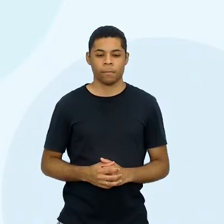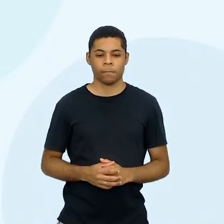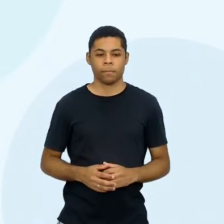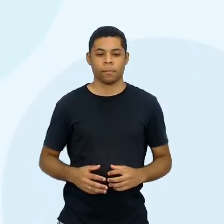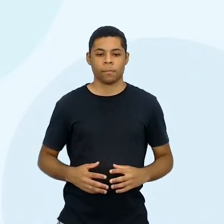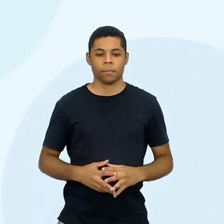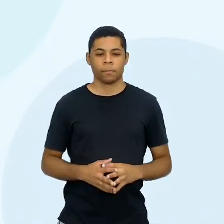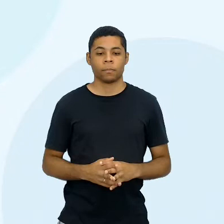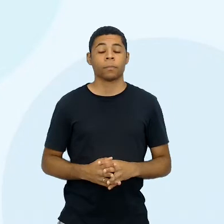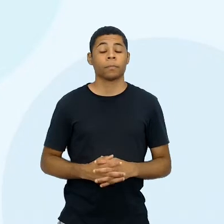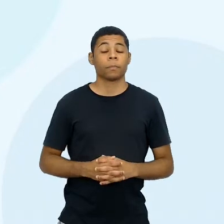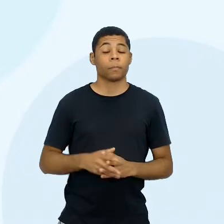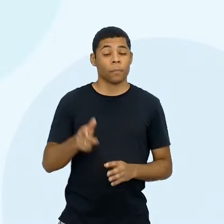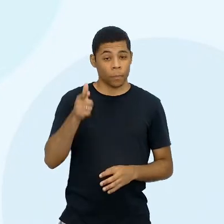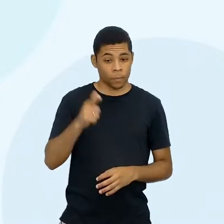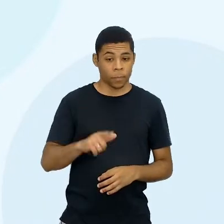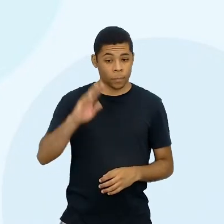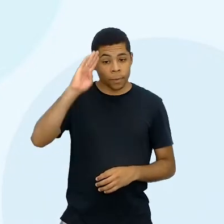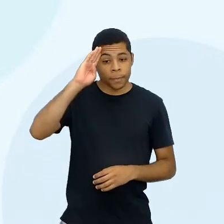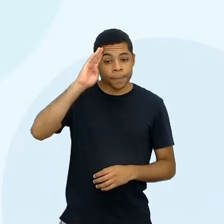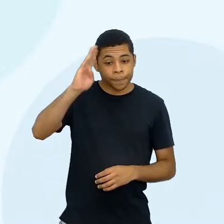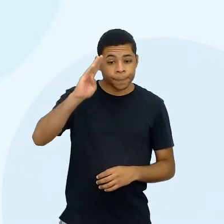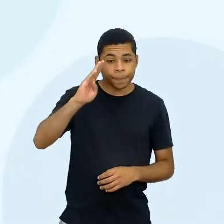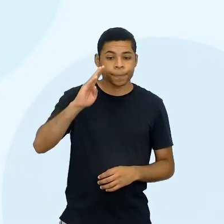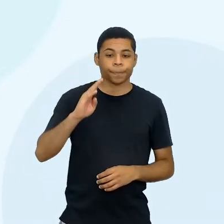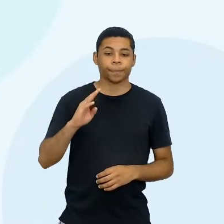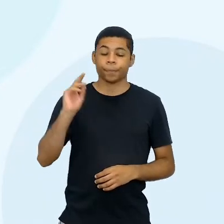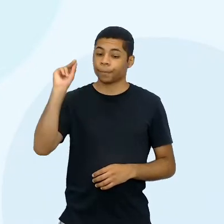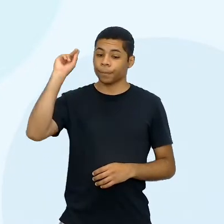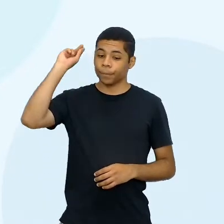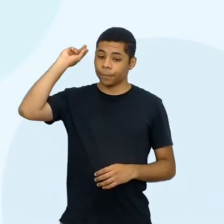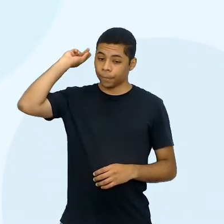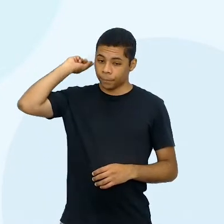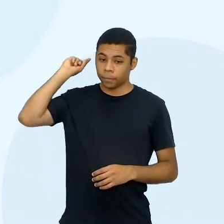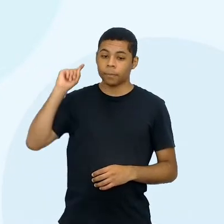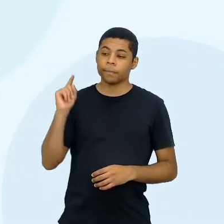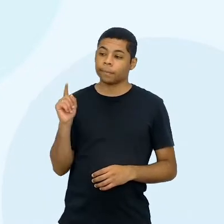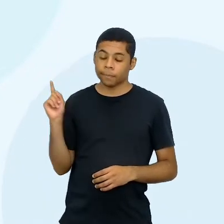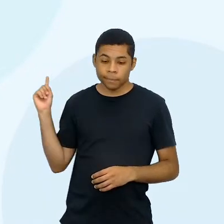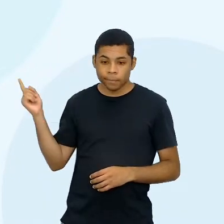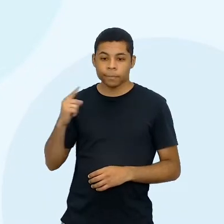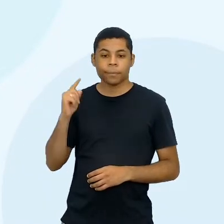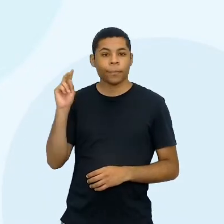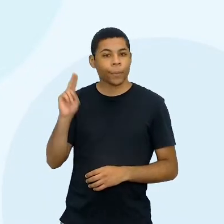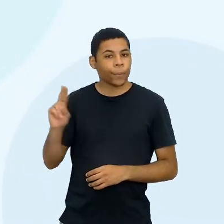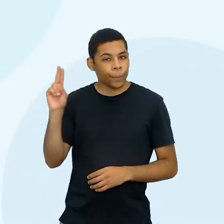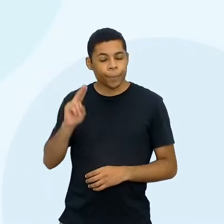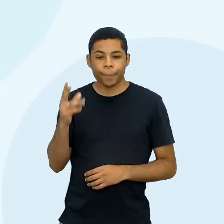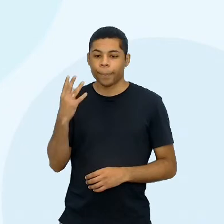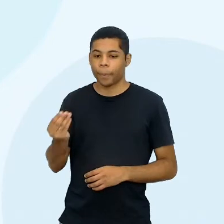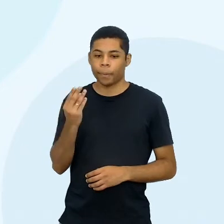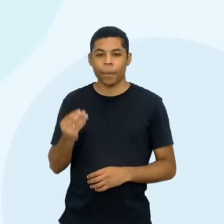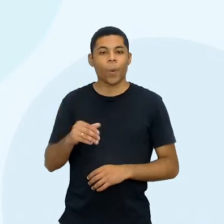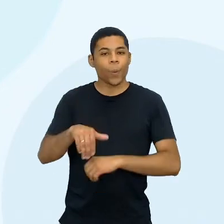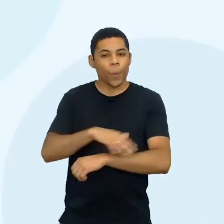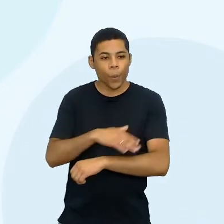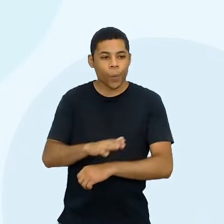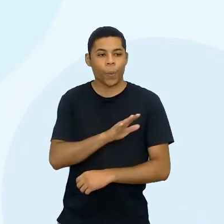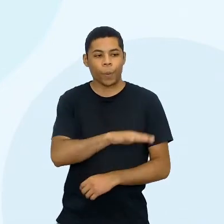né? Também, né, principalmente nas civilizações antigas, era muito utilizada em pavimentação de